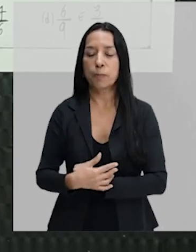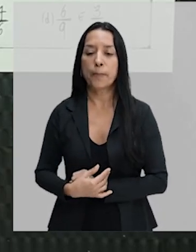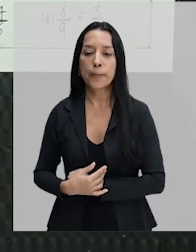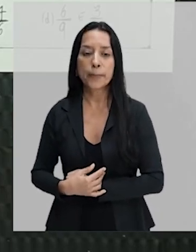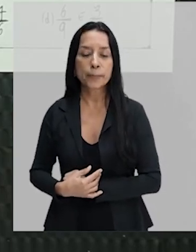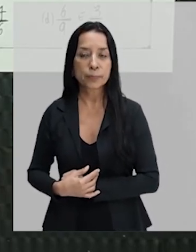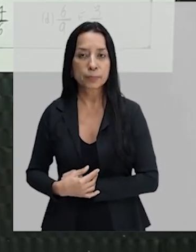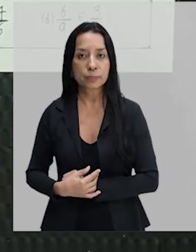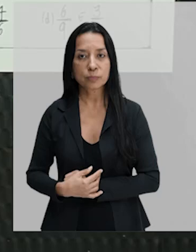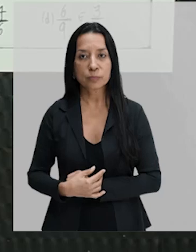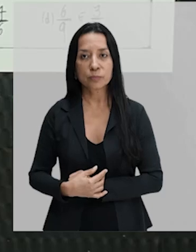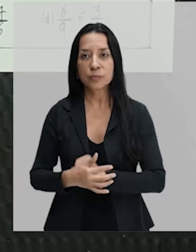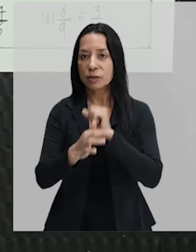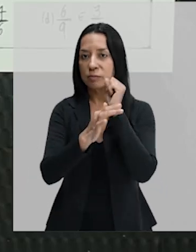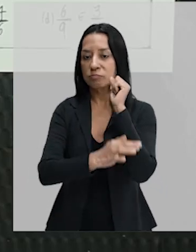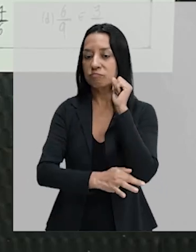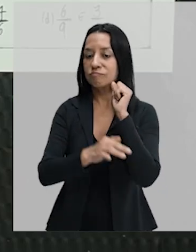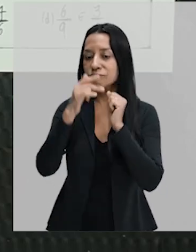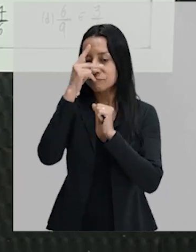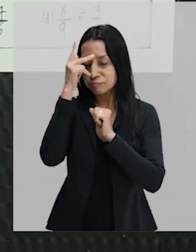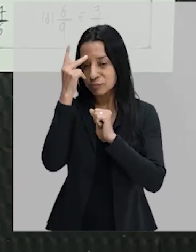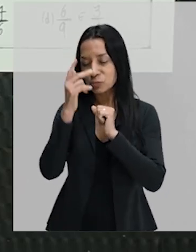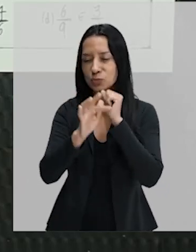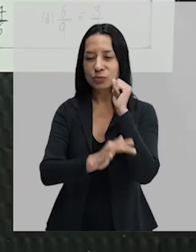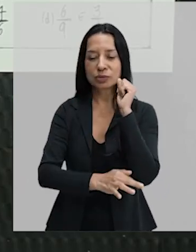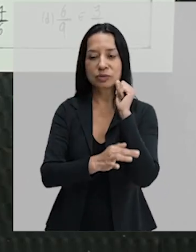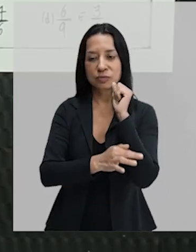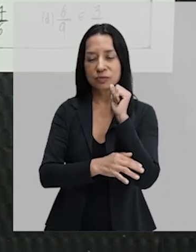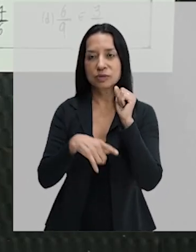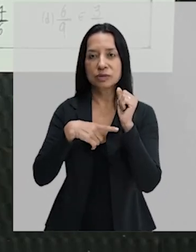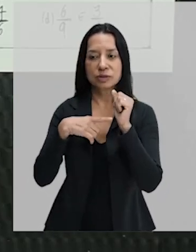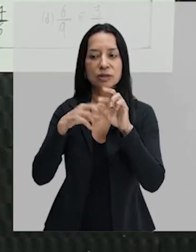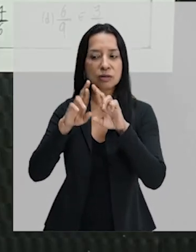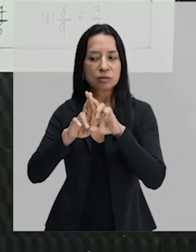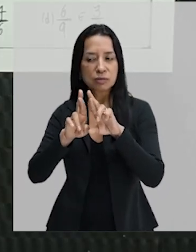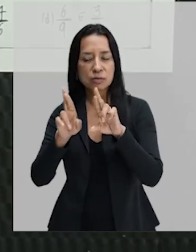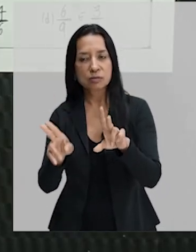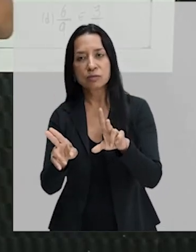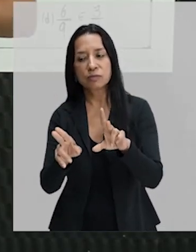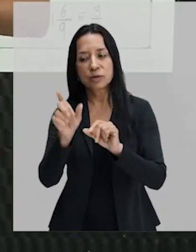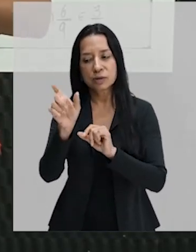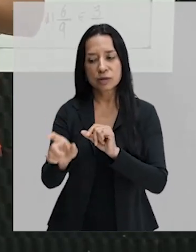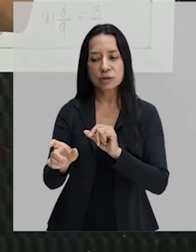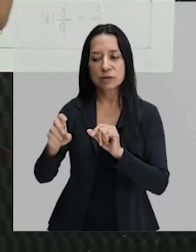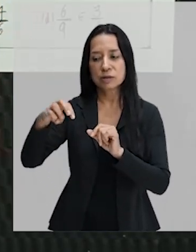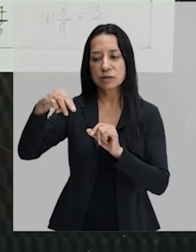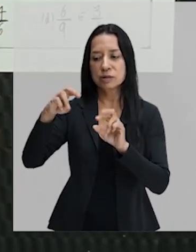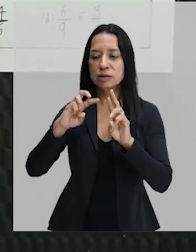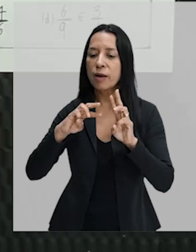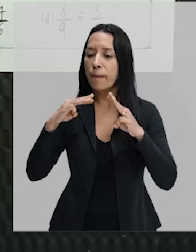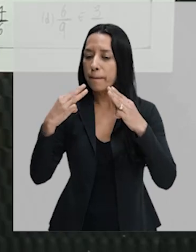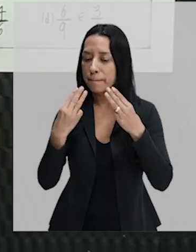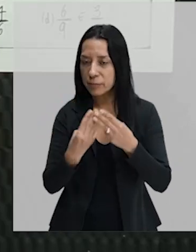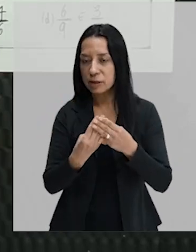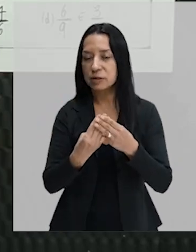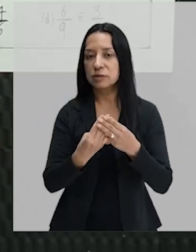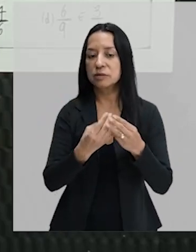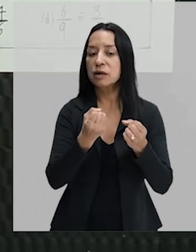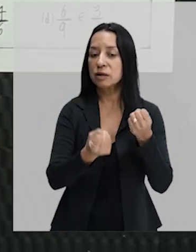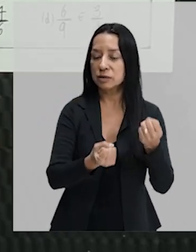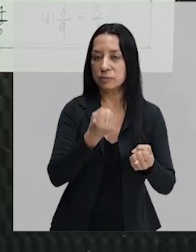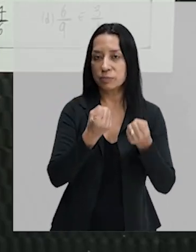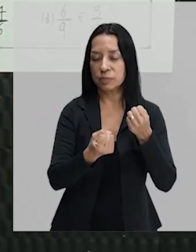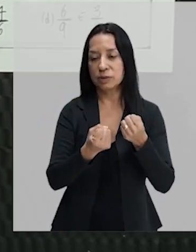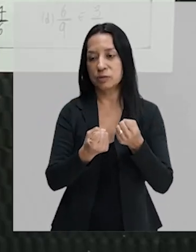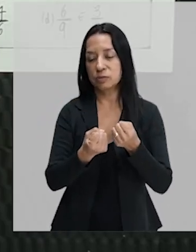A galera de física sabe que existe uma diferença entre massa e peso, né? O peso depende da ação da gravidade, a massa não, é